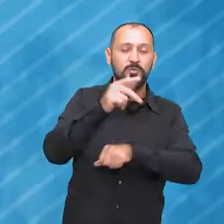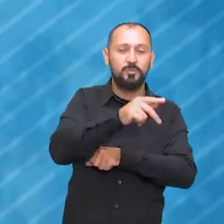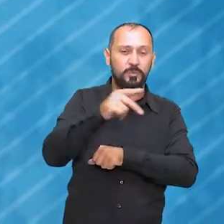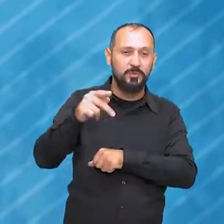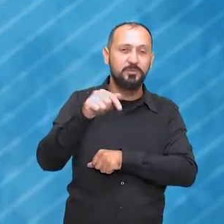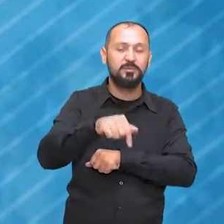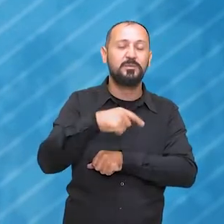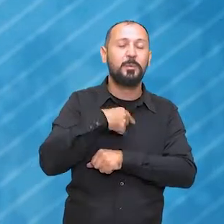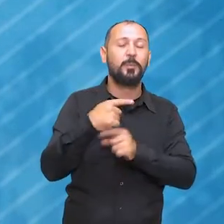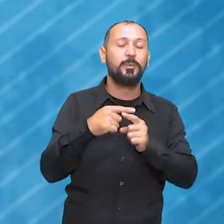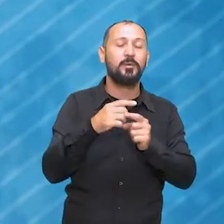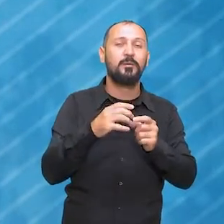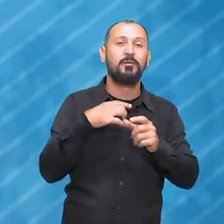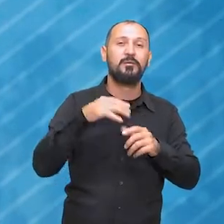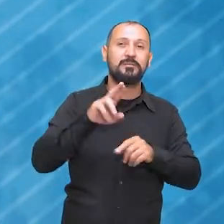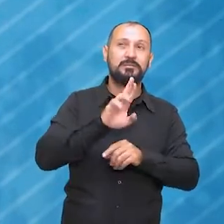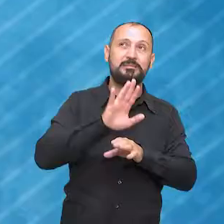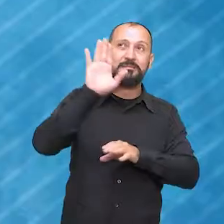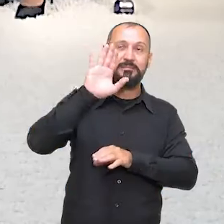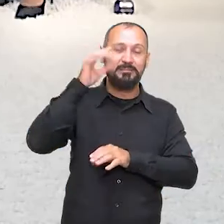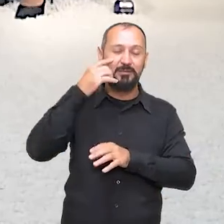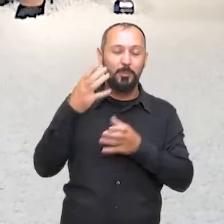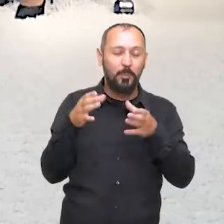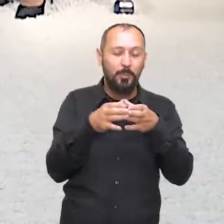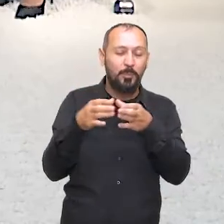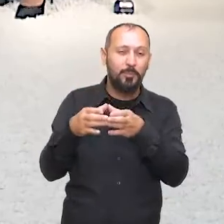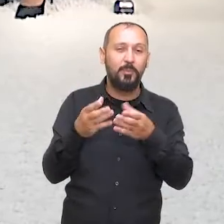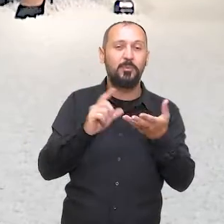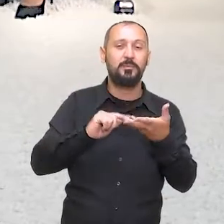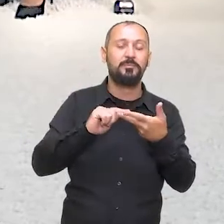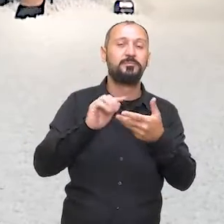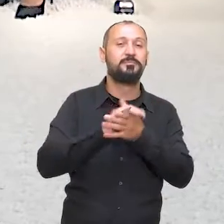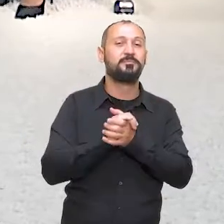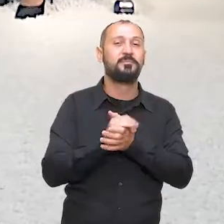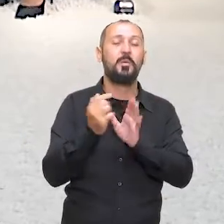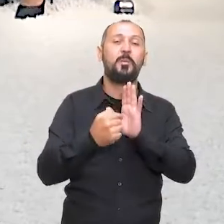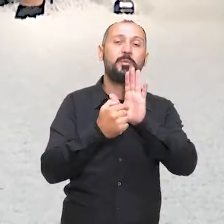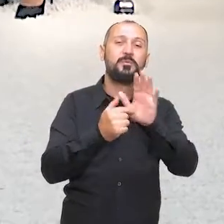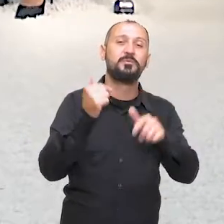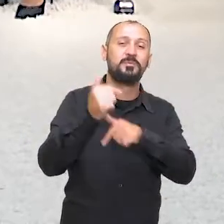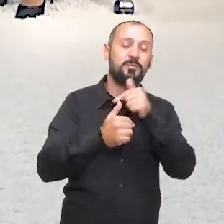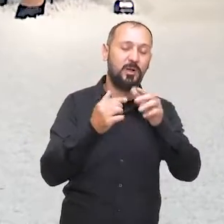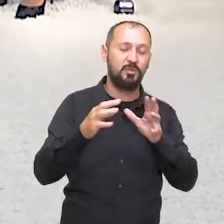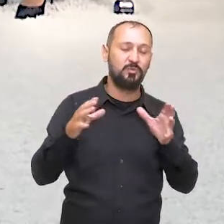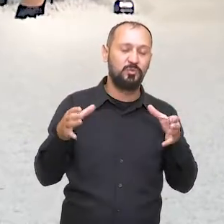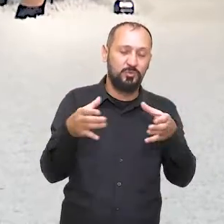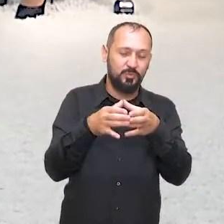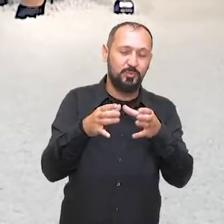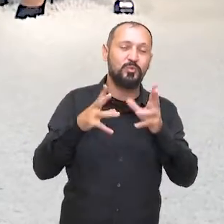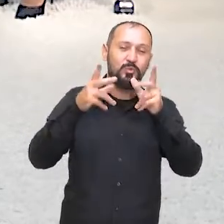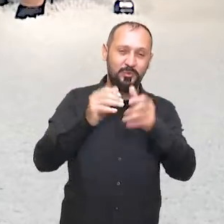consiga, no decorrer desses 3 anos, trazer todos os presidentes. Que a demanda é alta, porque somos muitos, mas que a gente